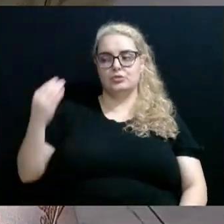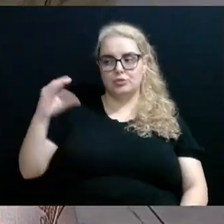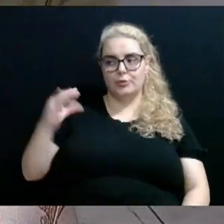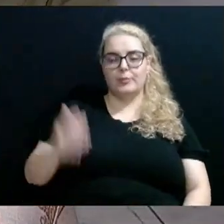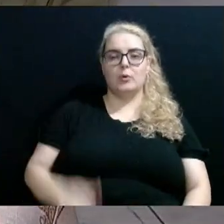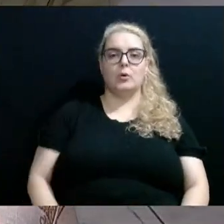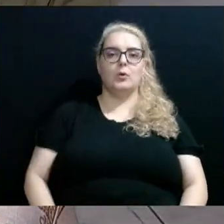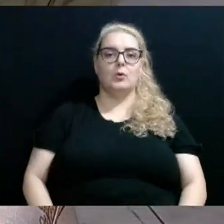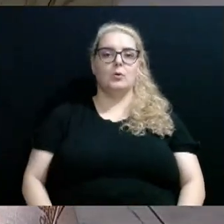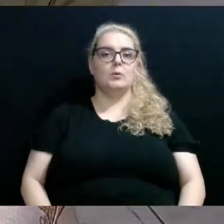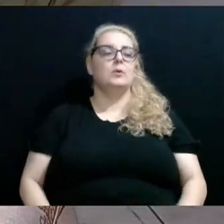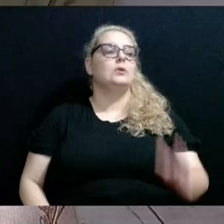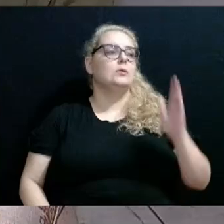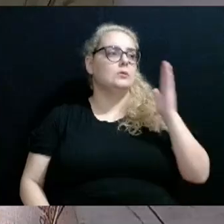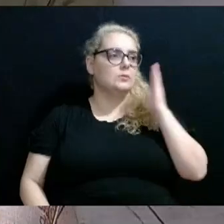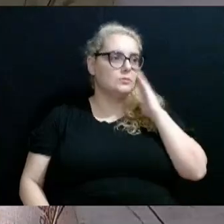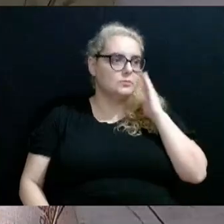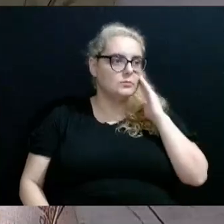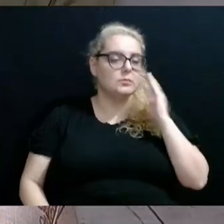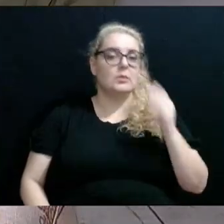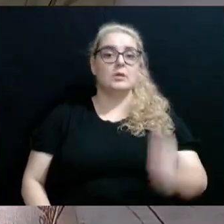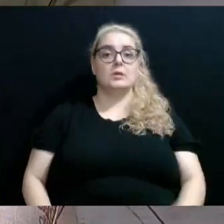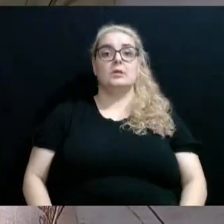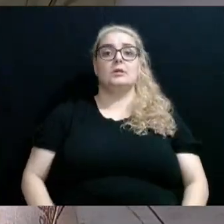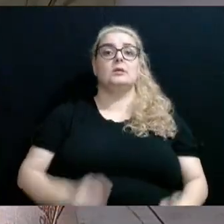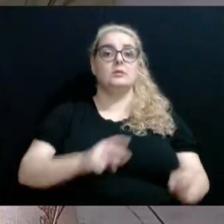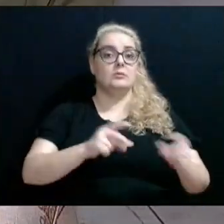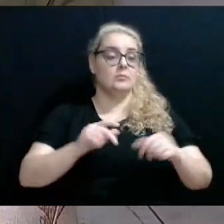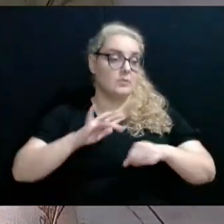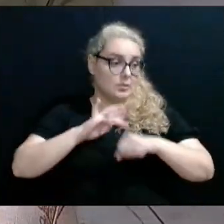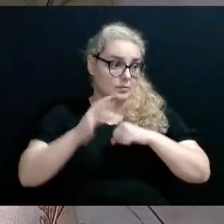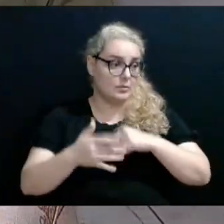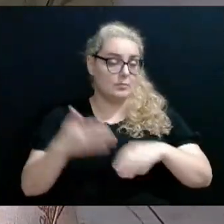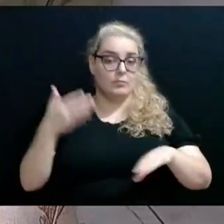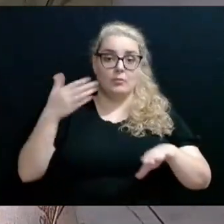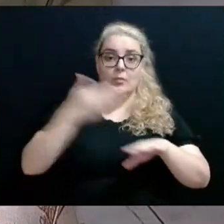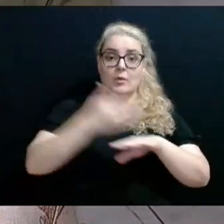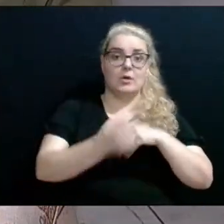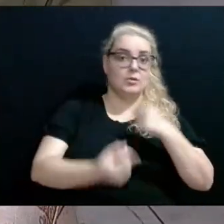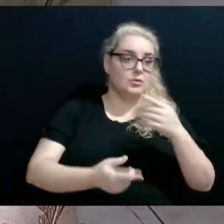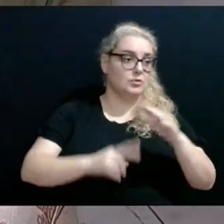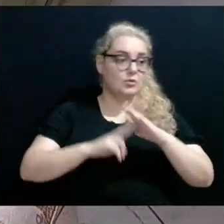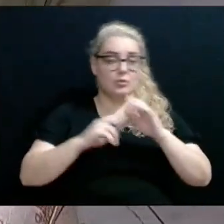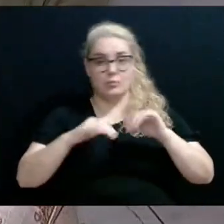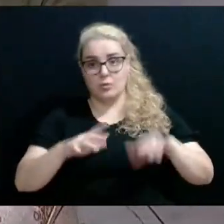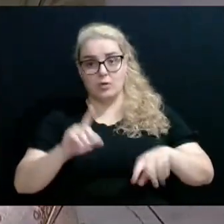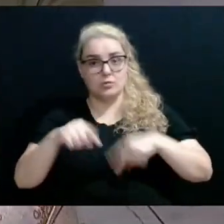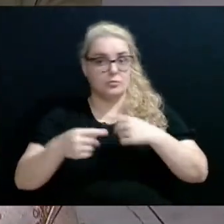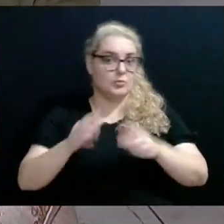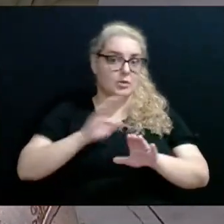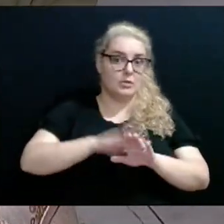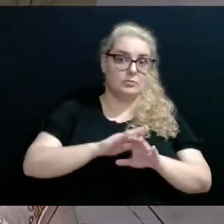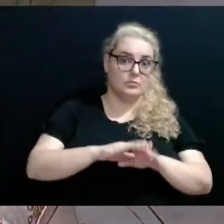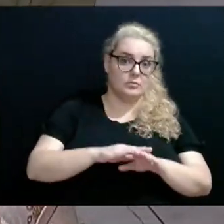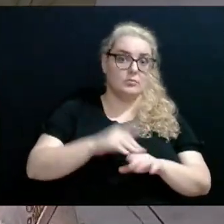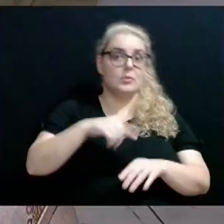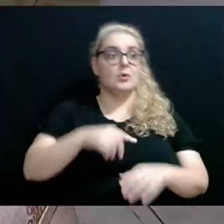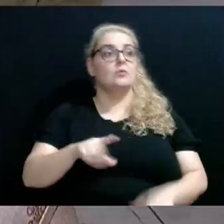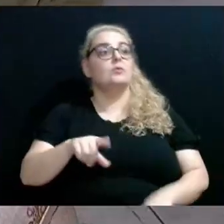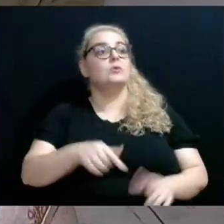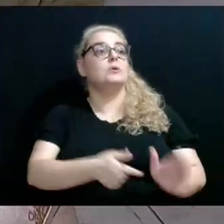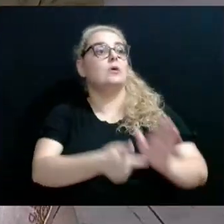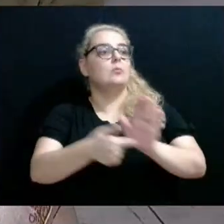essa venda via rede social, você participa de alguma feira, alguma outra atividade que você expõe os seus